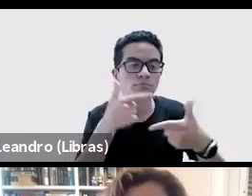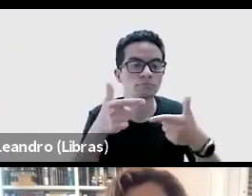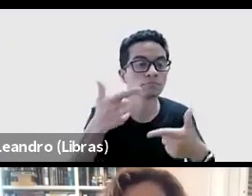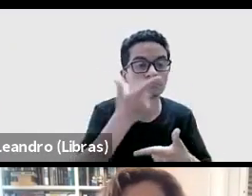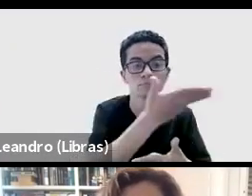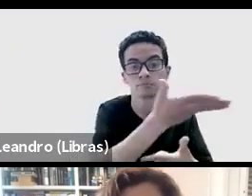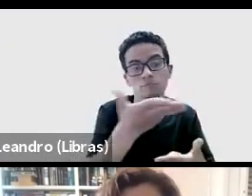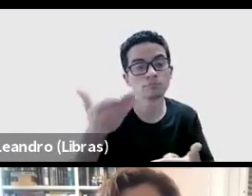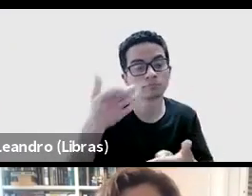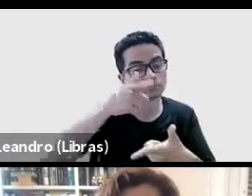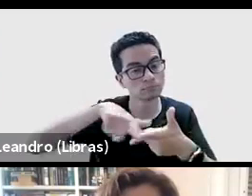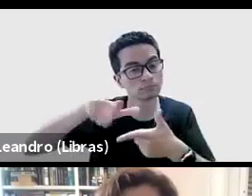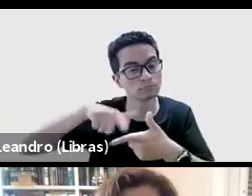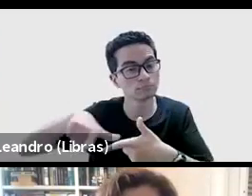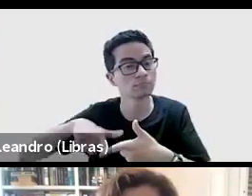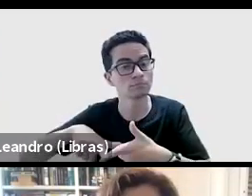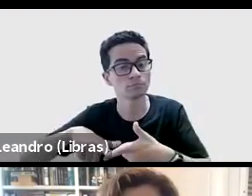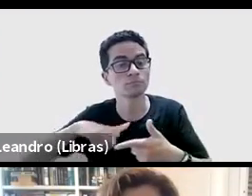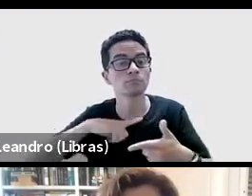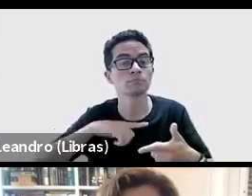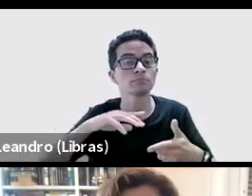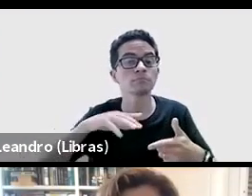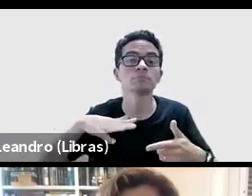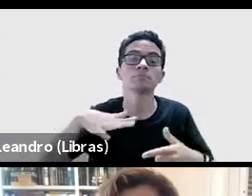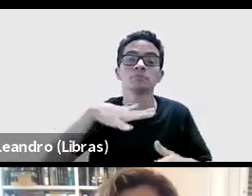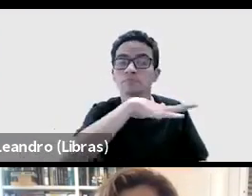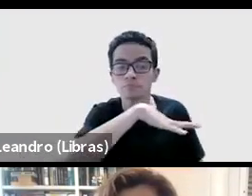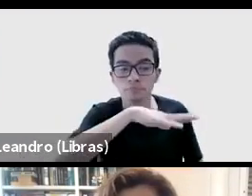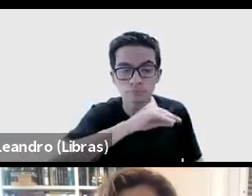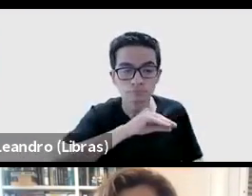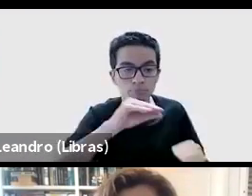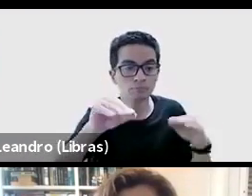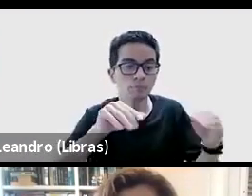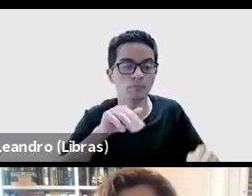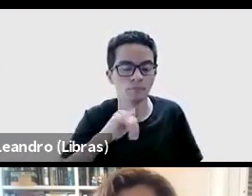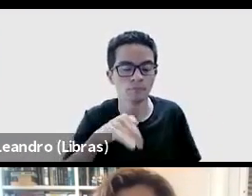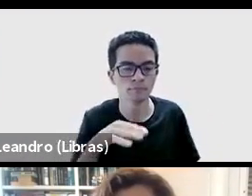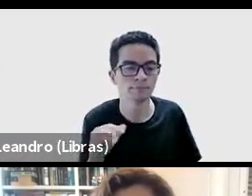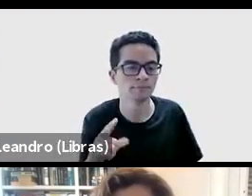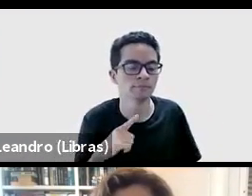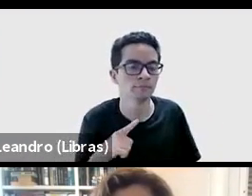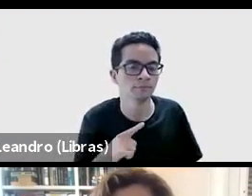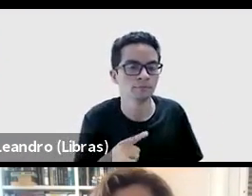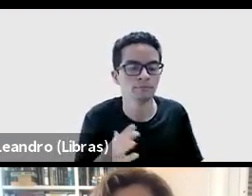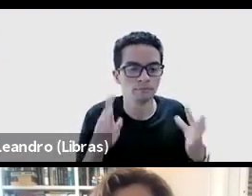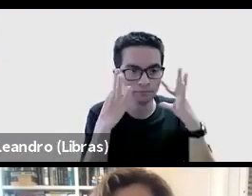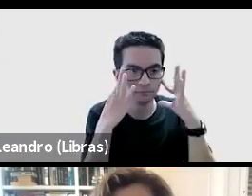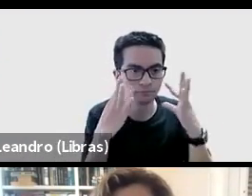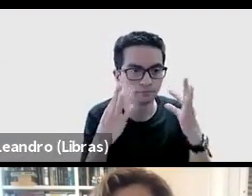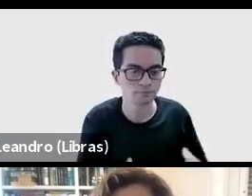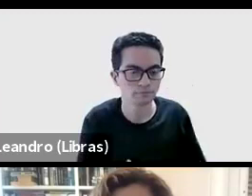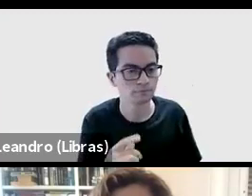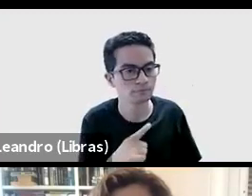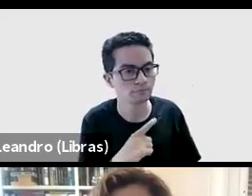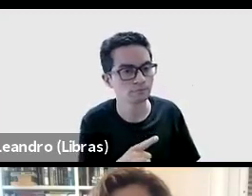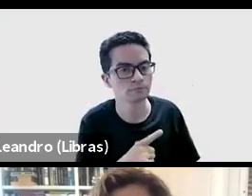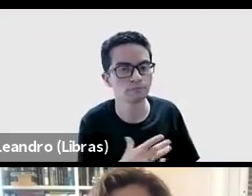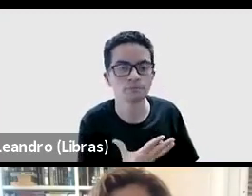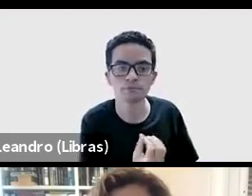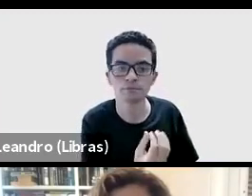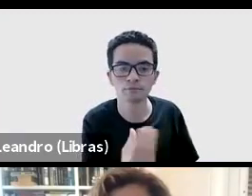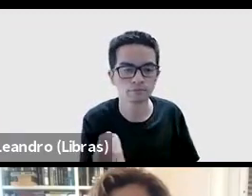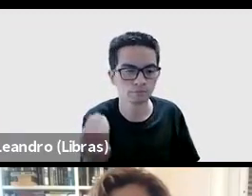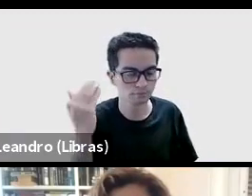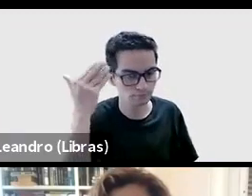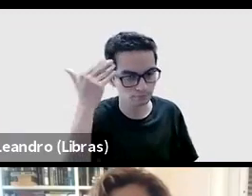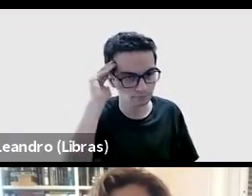recentemente, né, o campo aí das migrações tem, né, chamado muito, né? Então, eu estou aí nesse momento